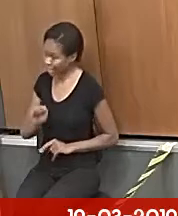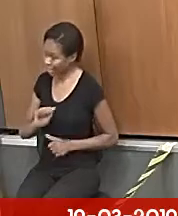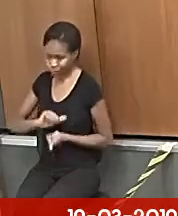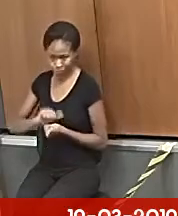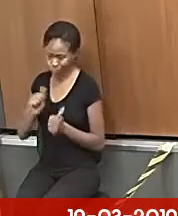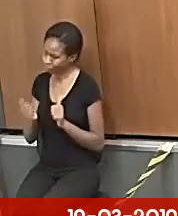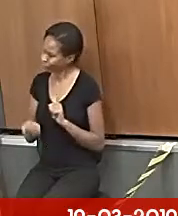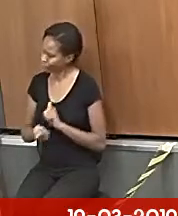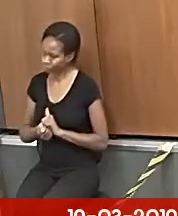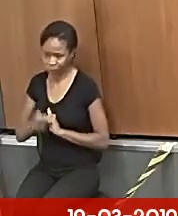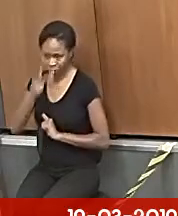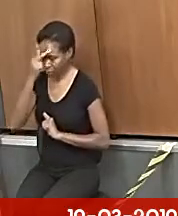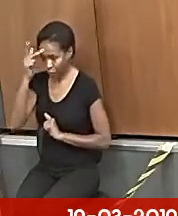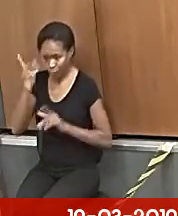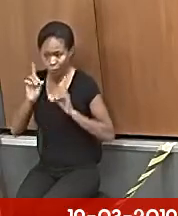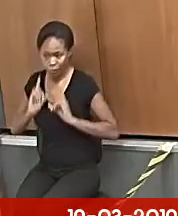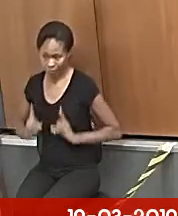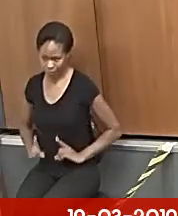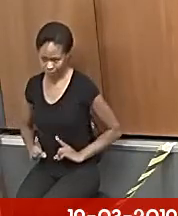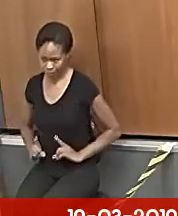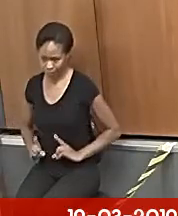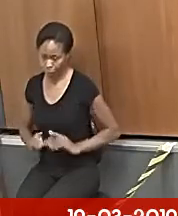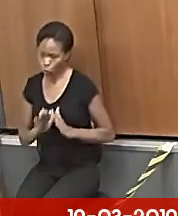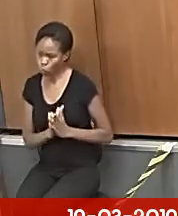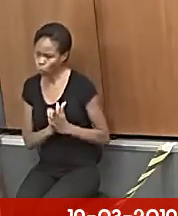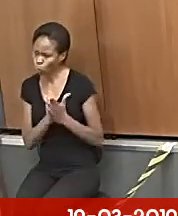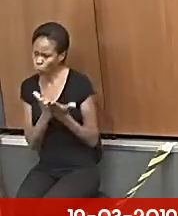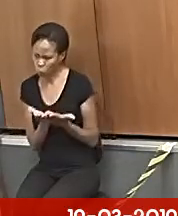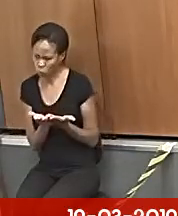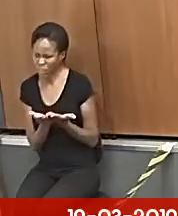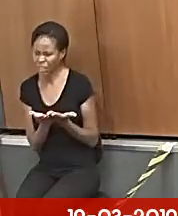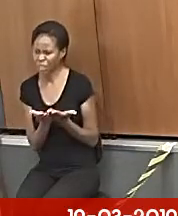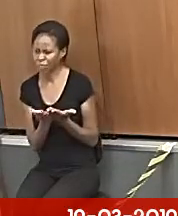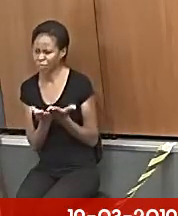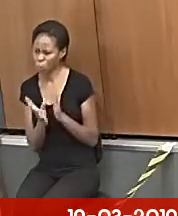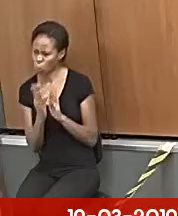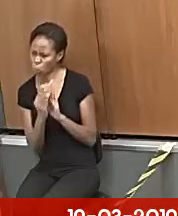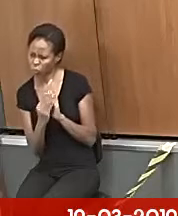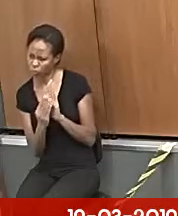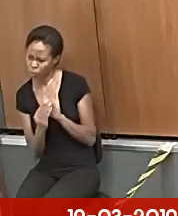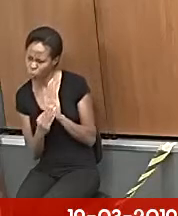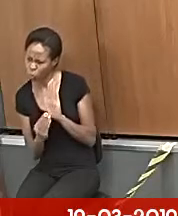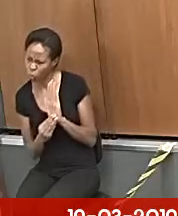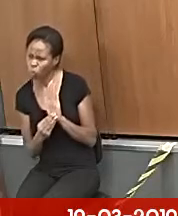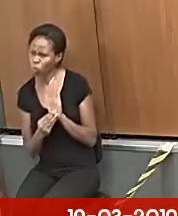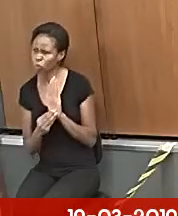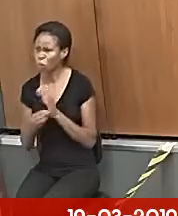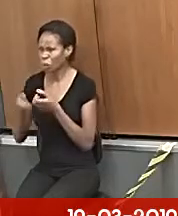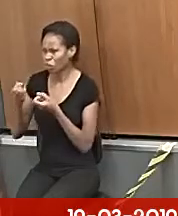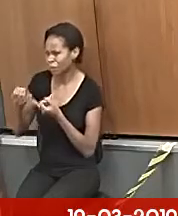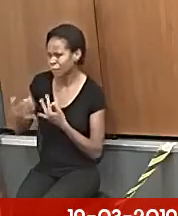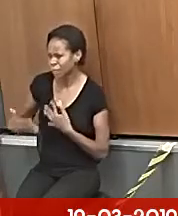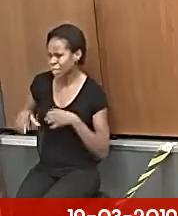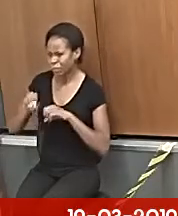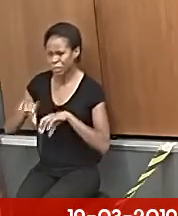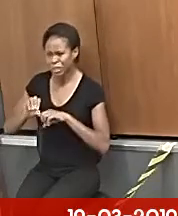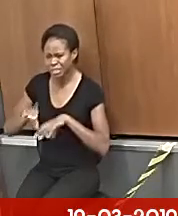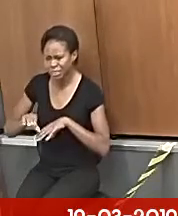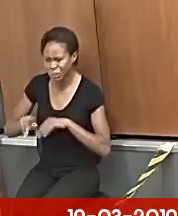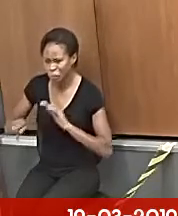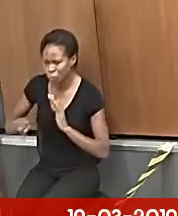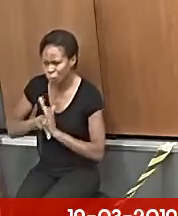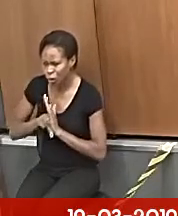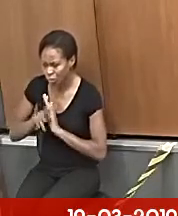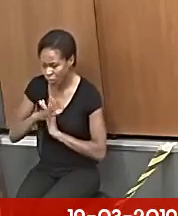deficiência os livros o que se explica o que se pratica através do eja é inadequado para crianças com deficiência